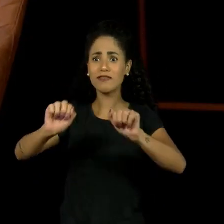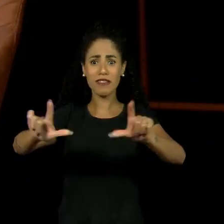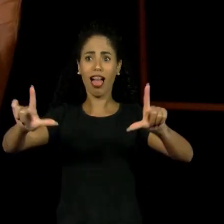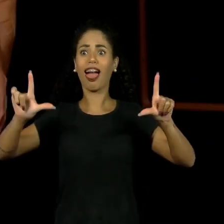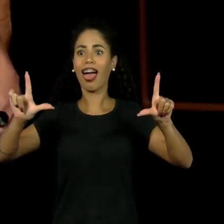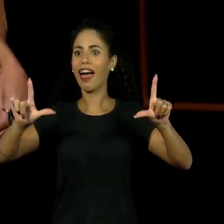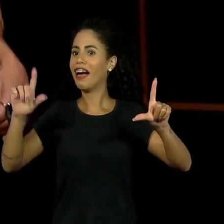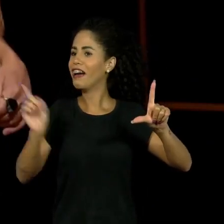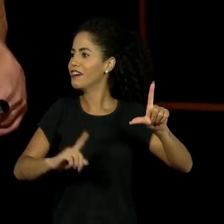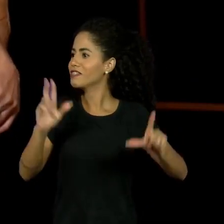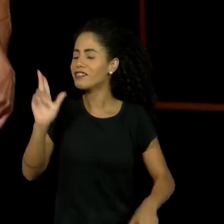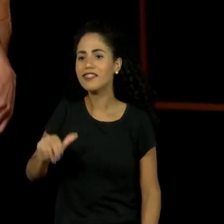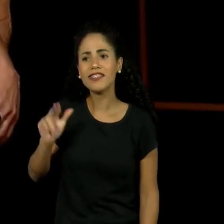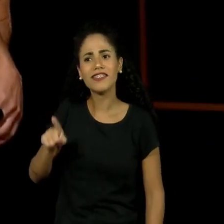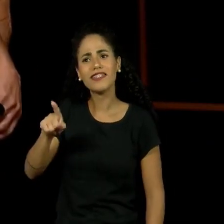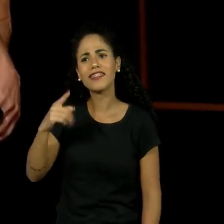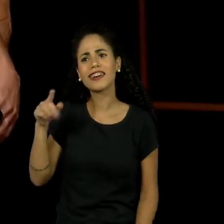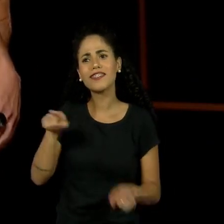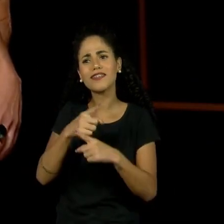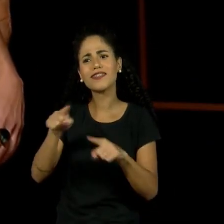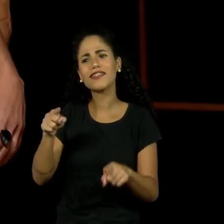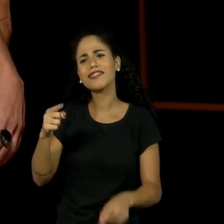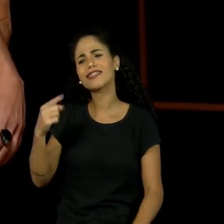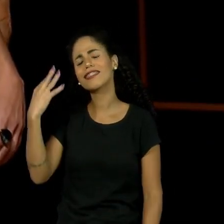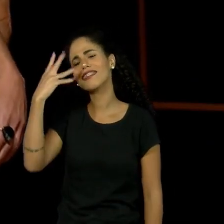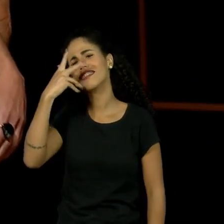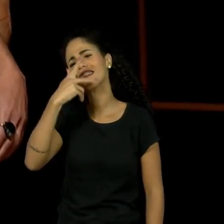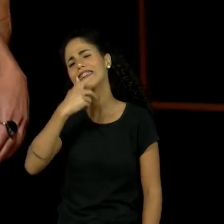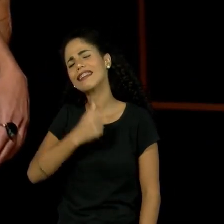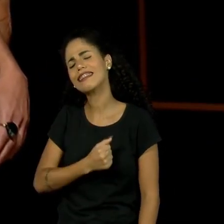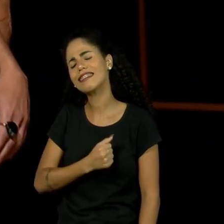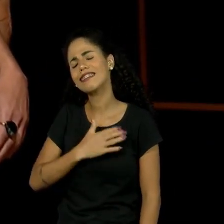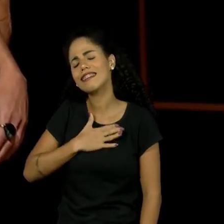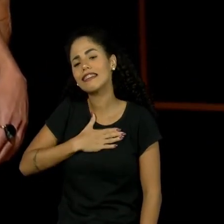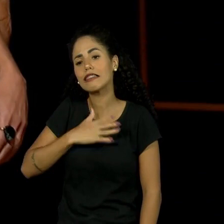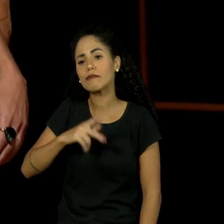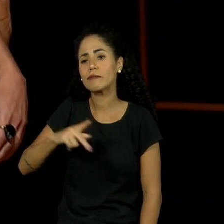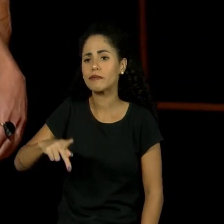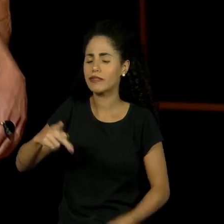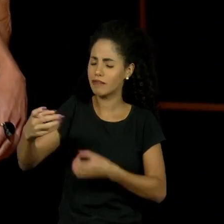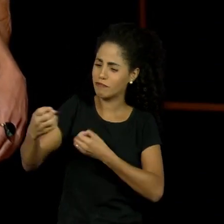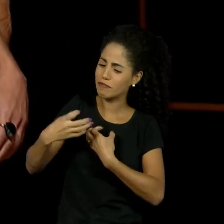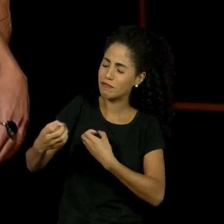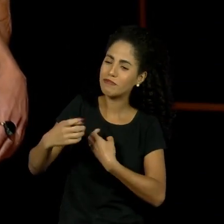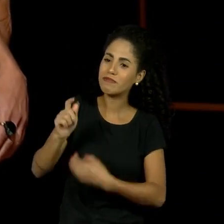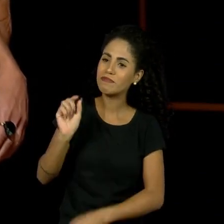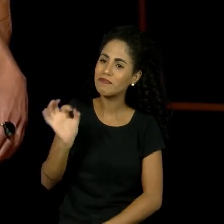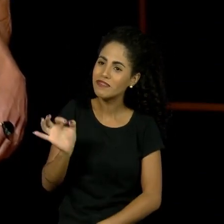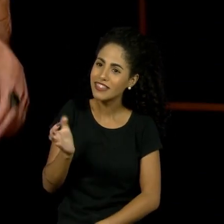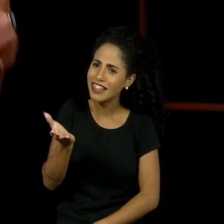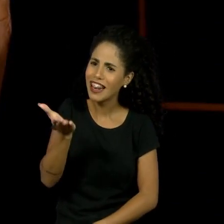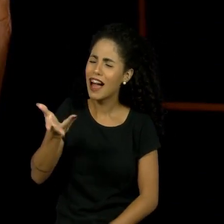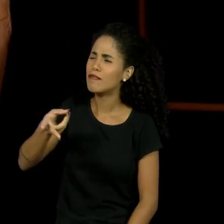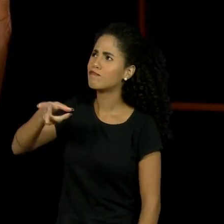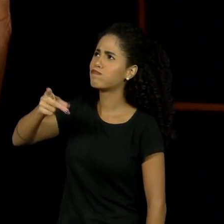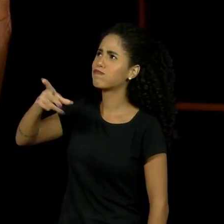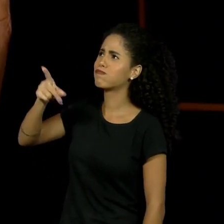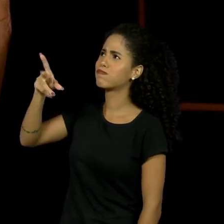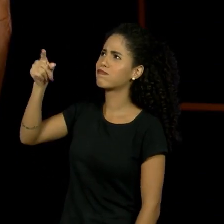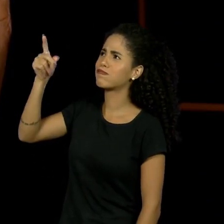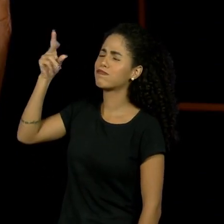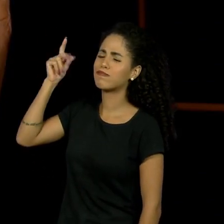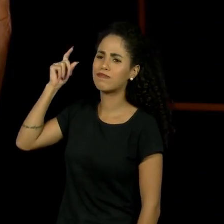grande essa música aqui da Lucina, grande mestra. Eu tive aula de percussão com ela lá atrás,